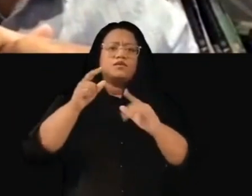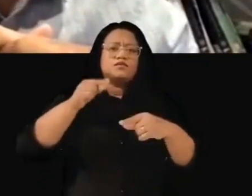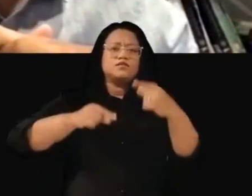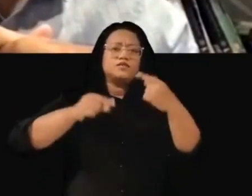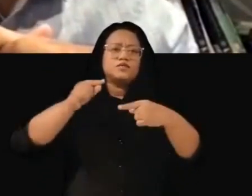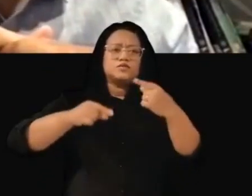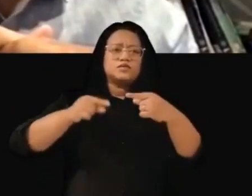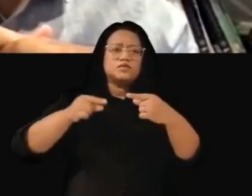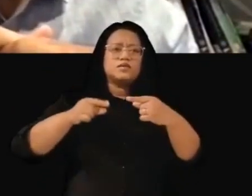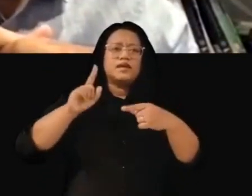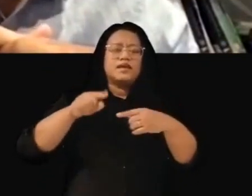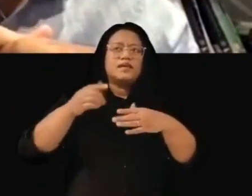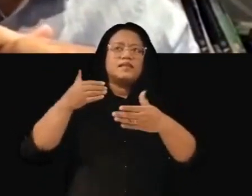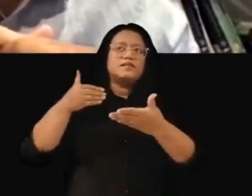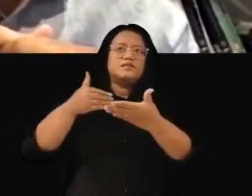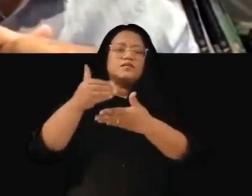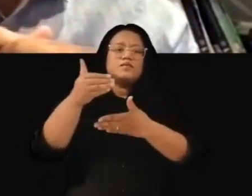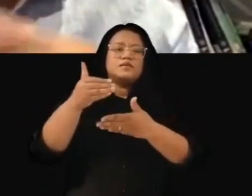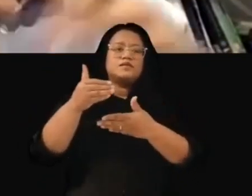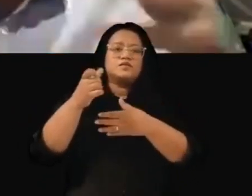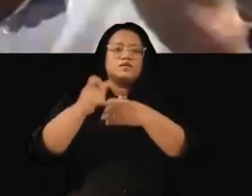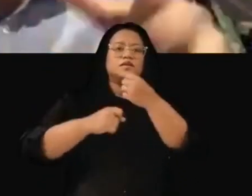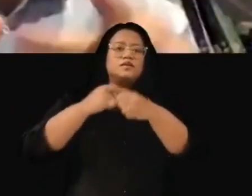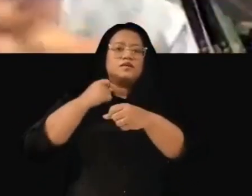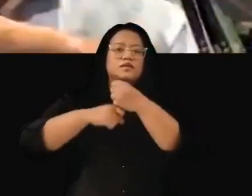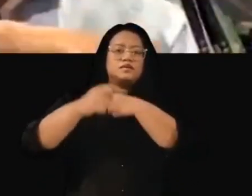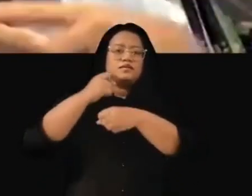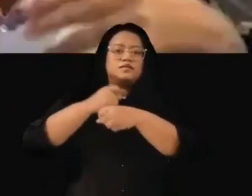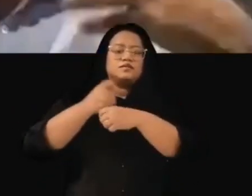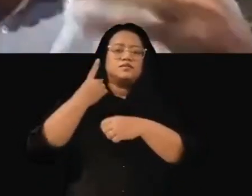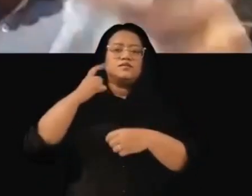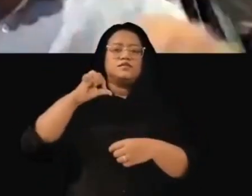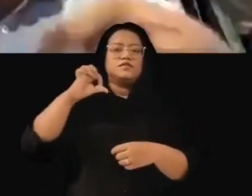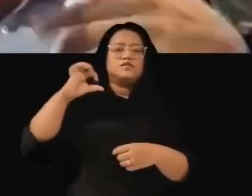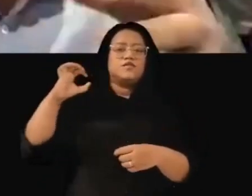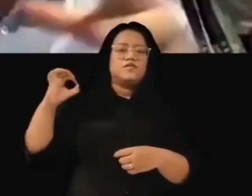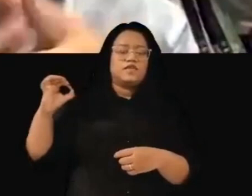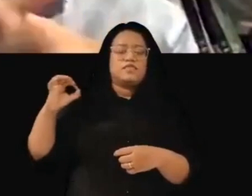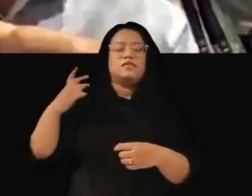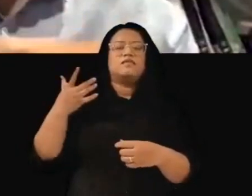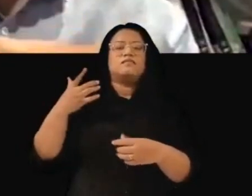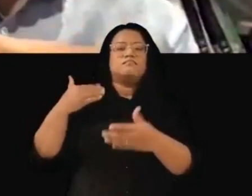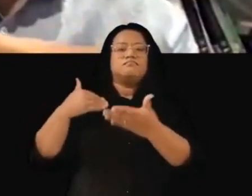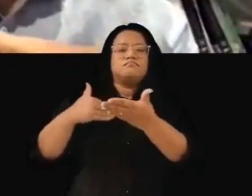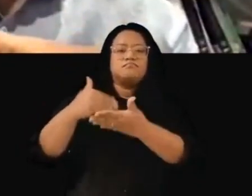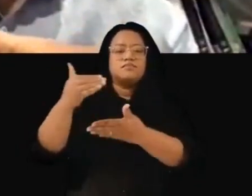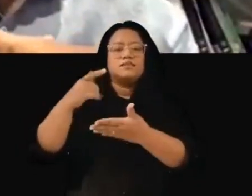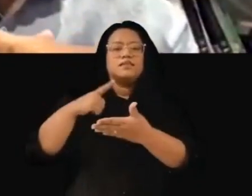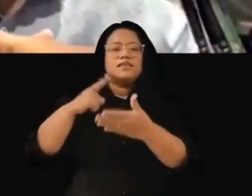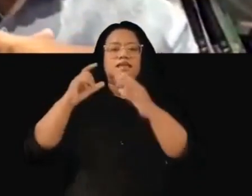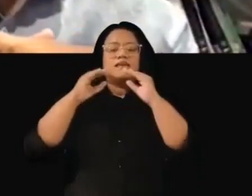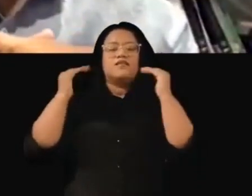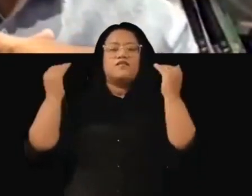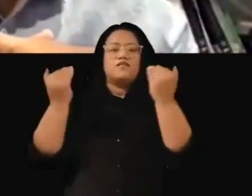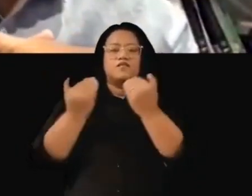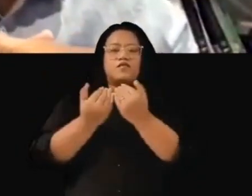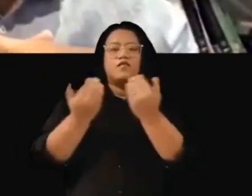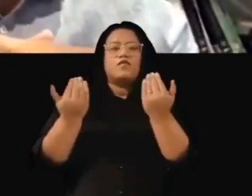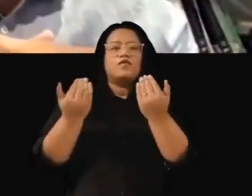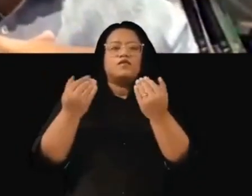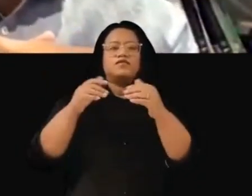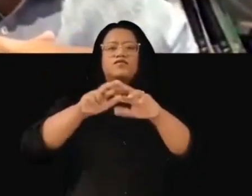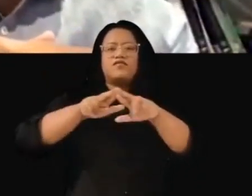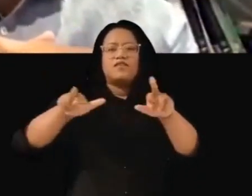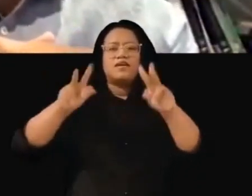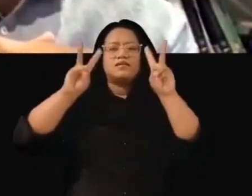do começo dos anos 90, participei da Rio 92, da Rio +20, enfim, vários fóruns multilaterais aí discutindo essas questões. Lá